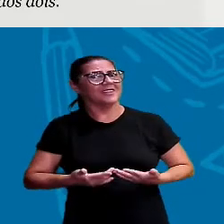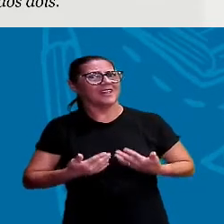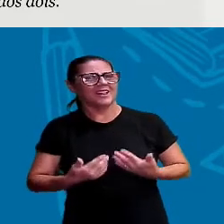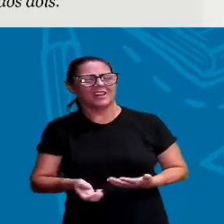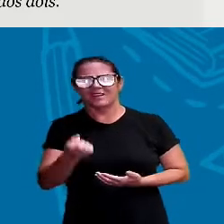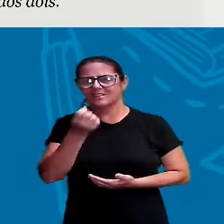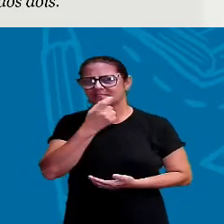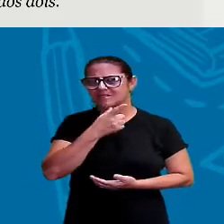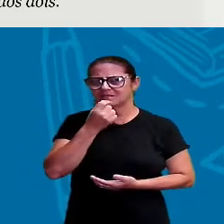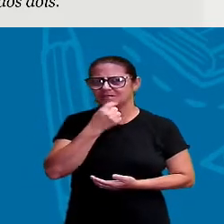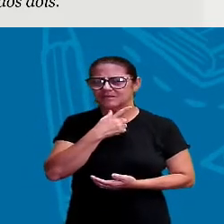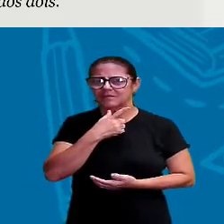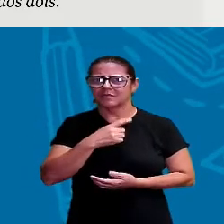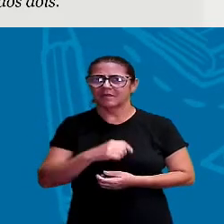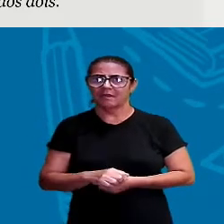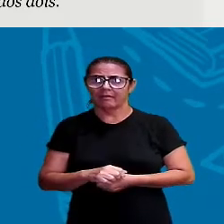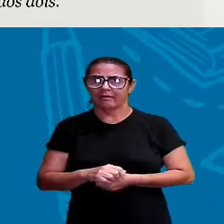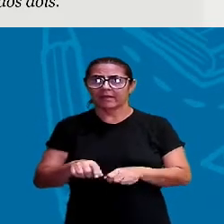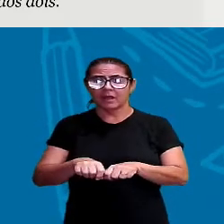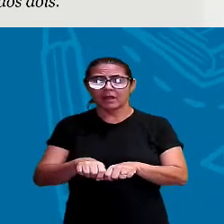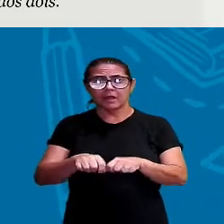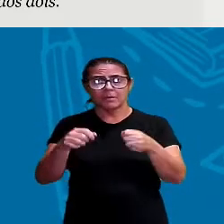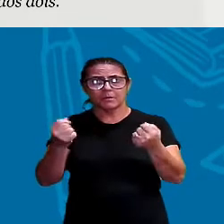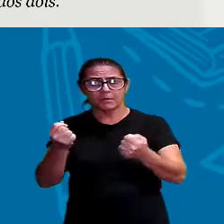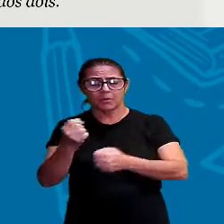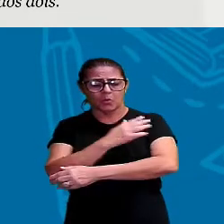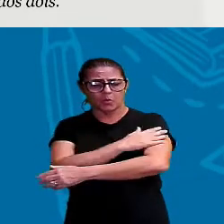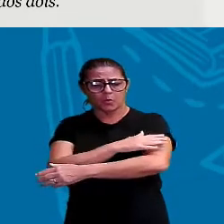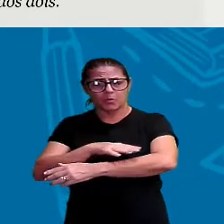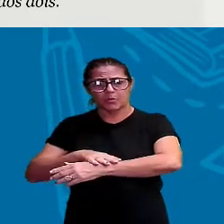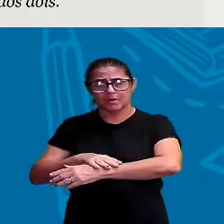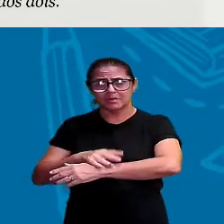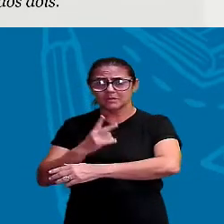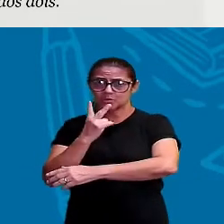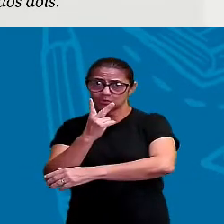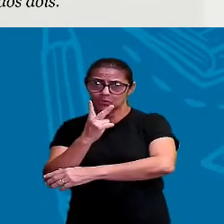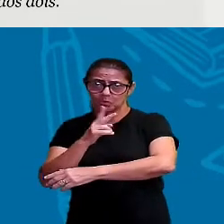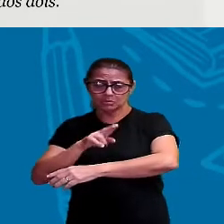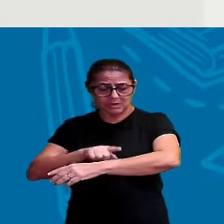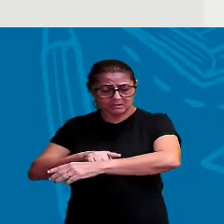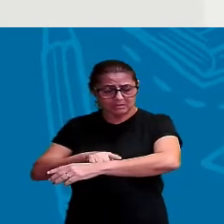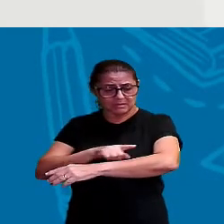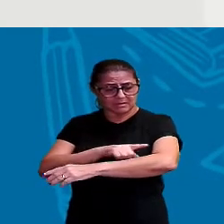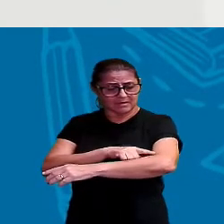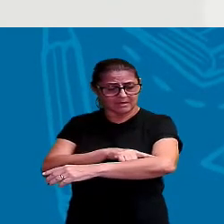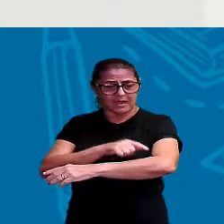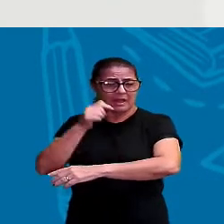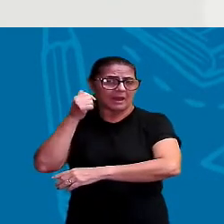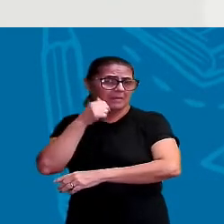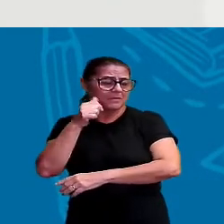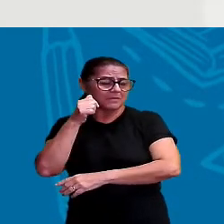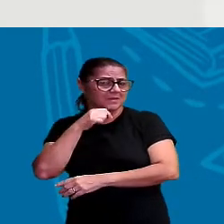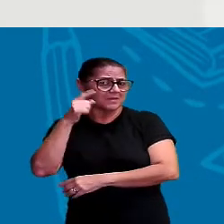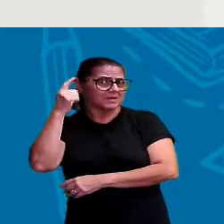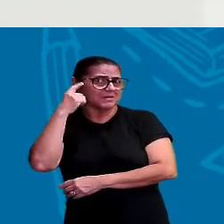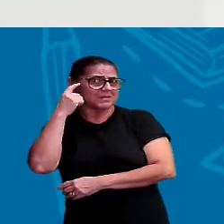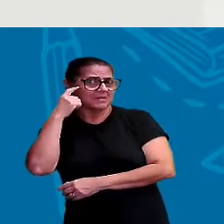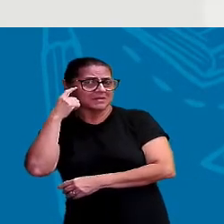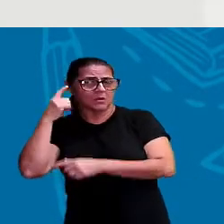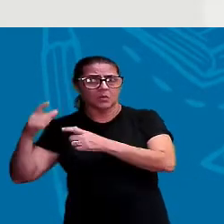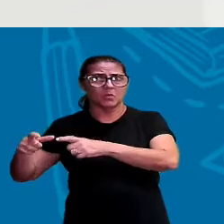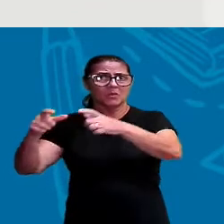de quebrar o braço, mas foi colocada aí com humor pela má interpretação da mensagem, pela garota.